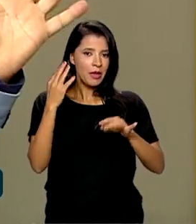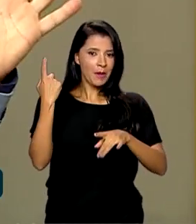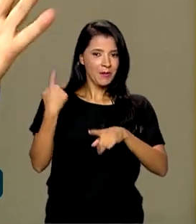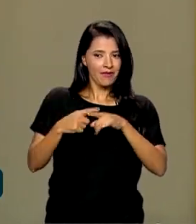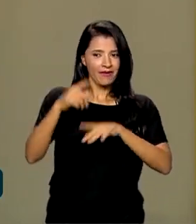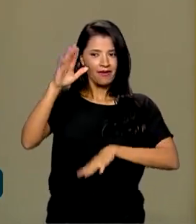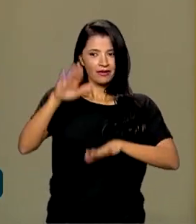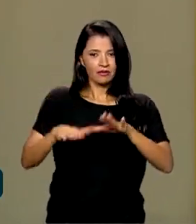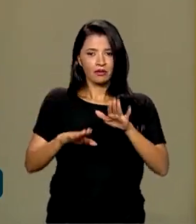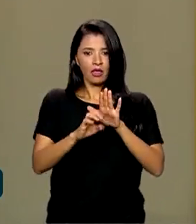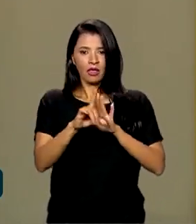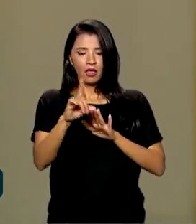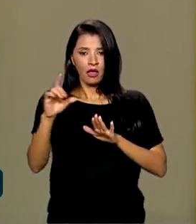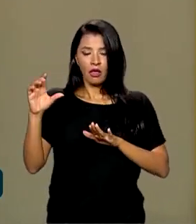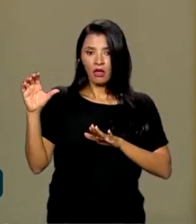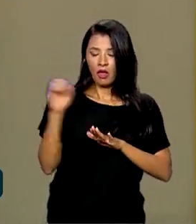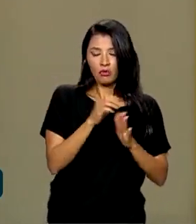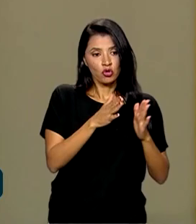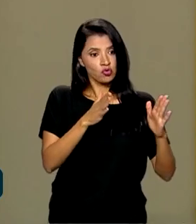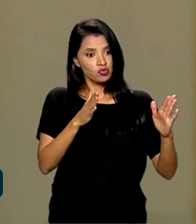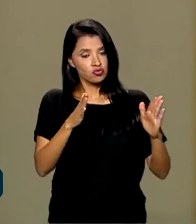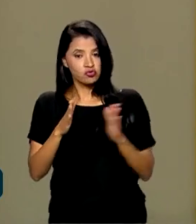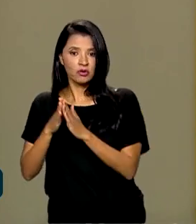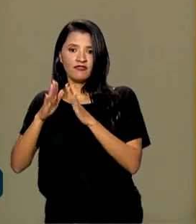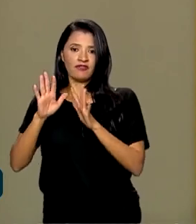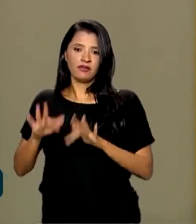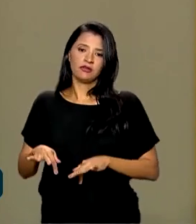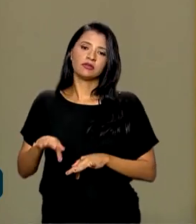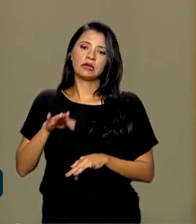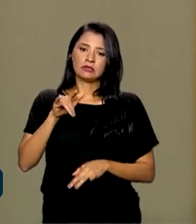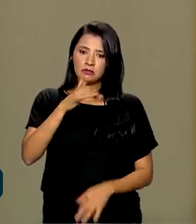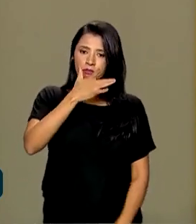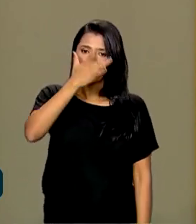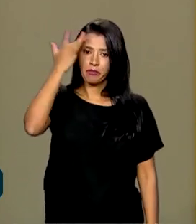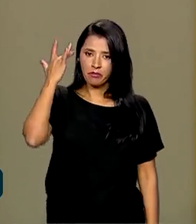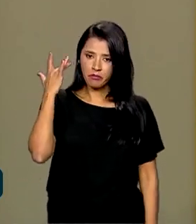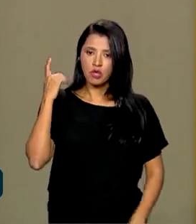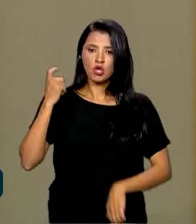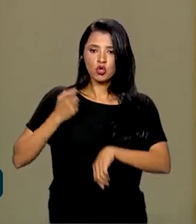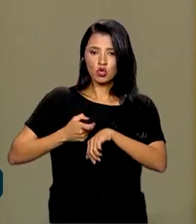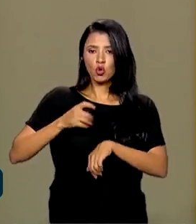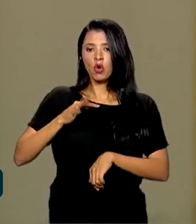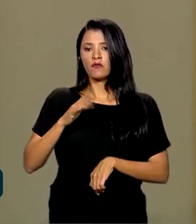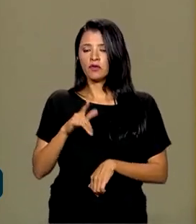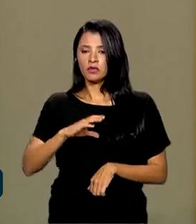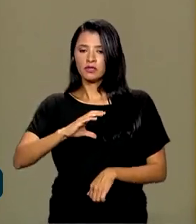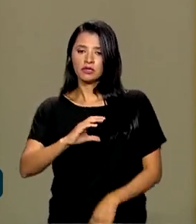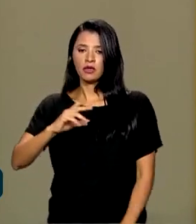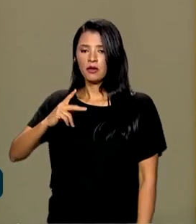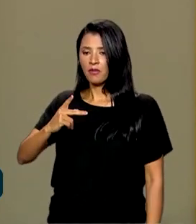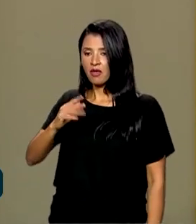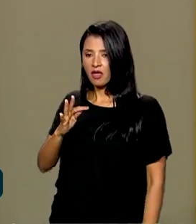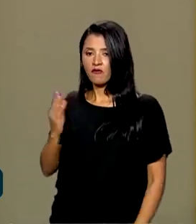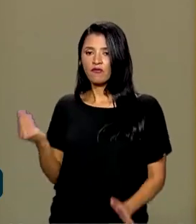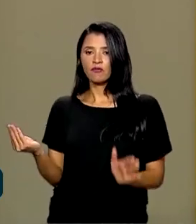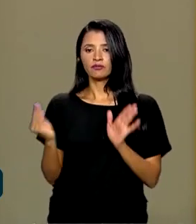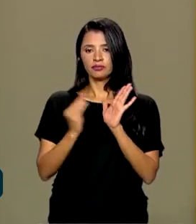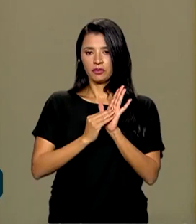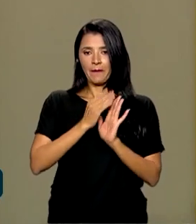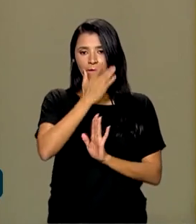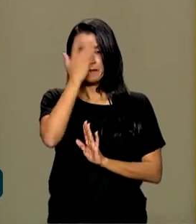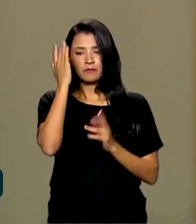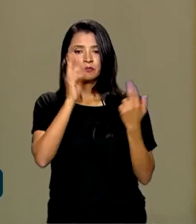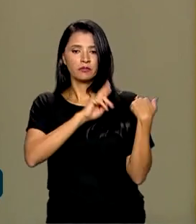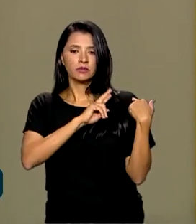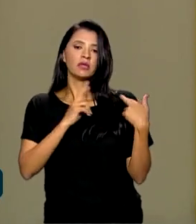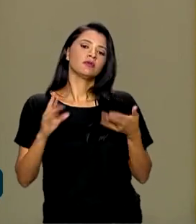passa muito rápido, né? Se for uma pessoa física, então é o CPF dela, da pessoa responsável, que vai estar